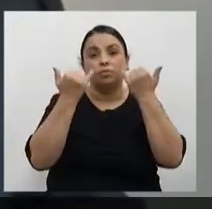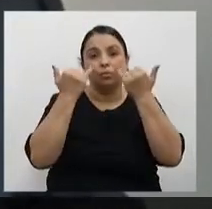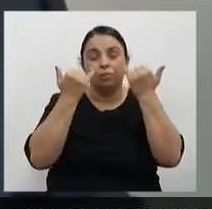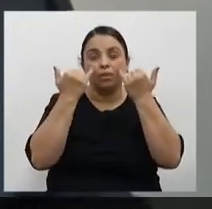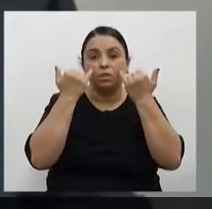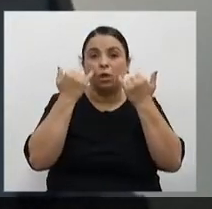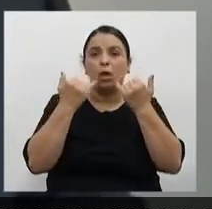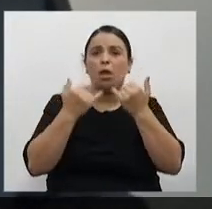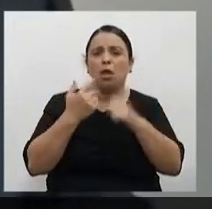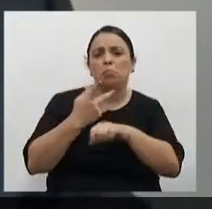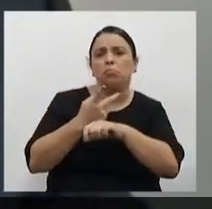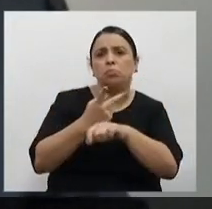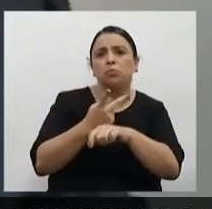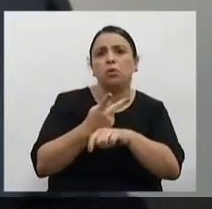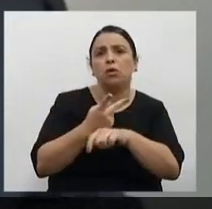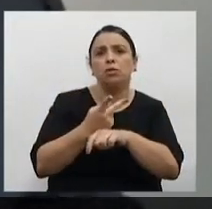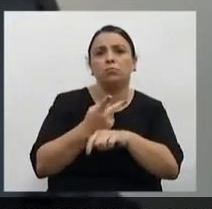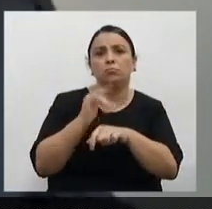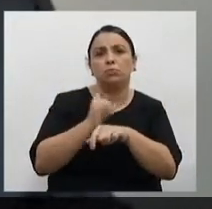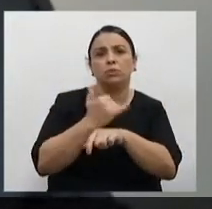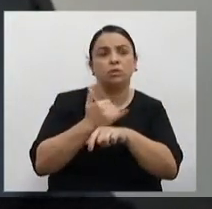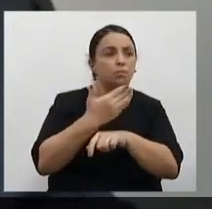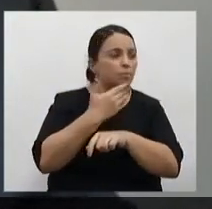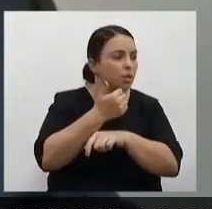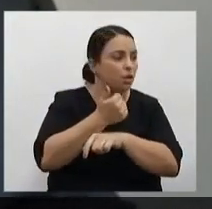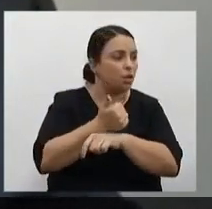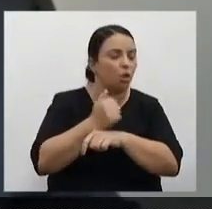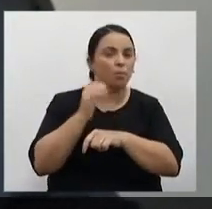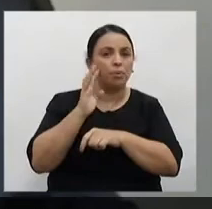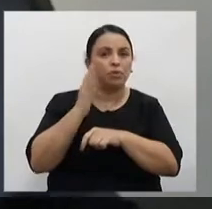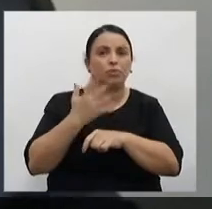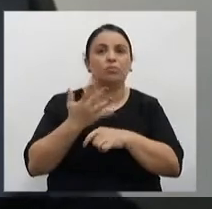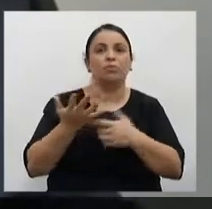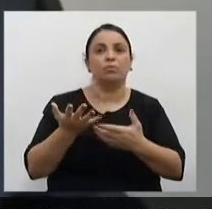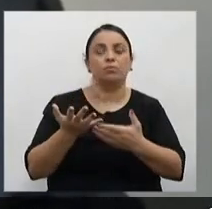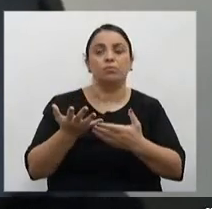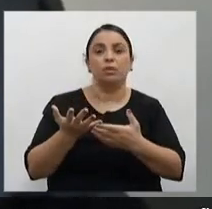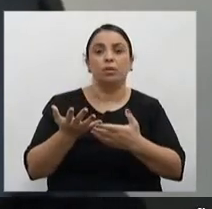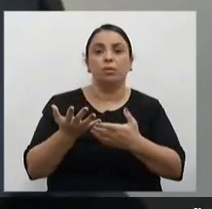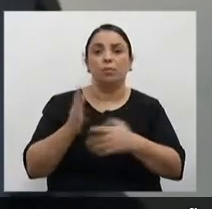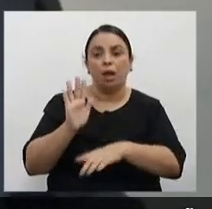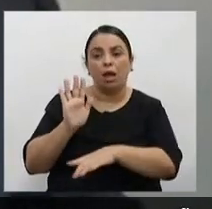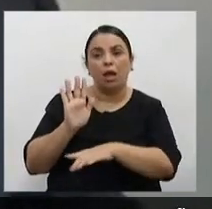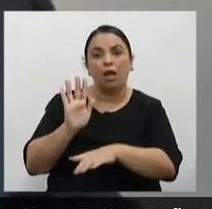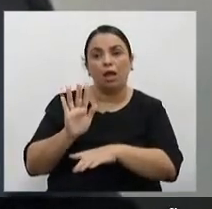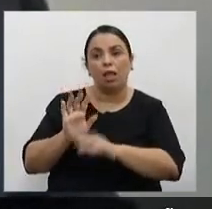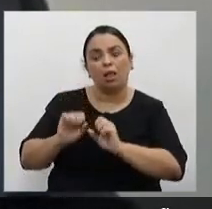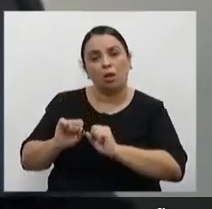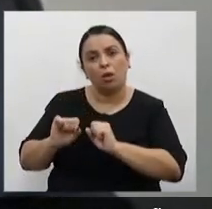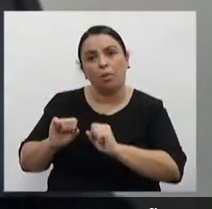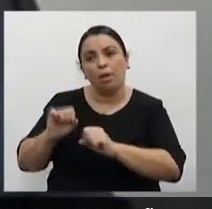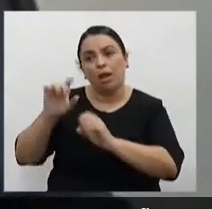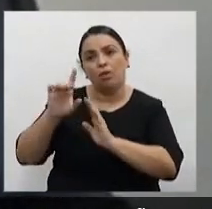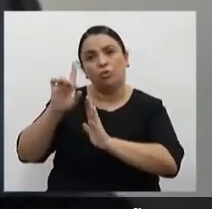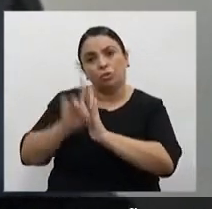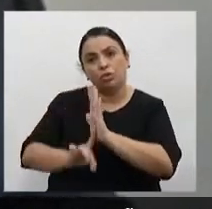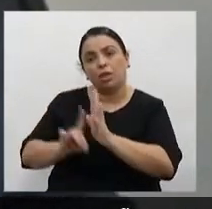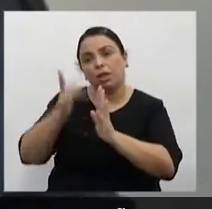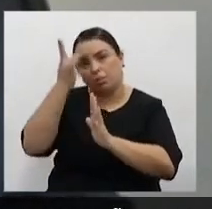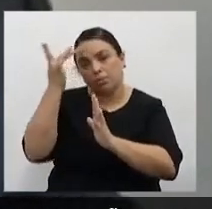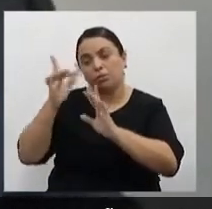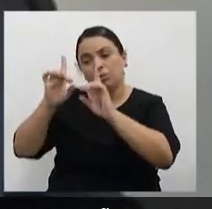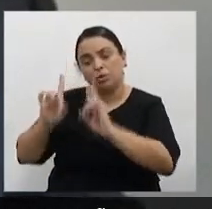para as pessoas com deficiência. E uma tristeza é que nós estamos aqui já há